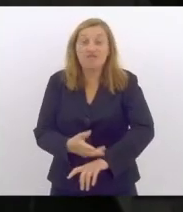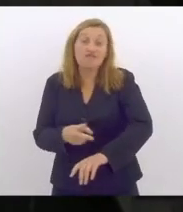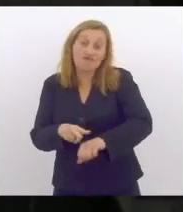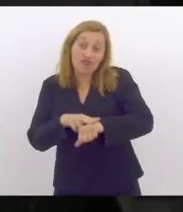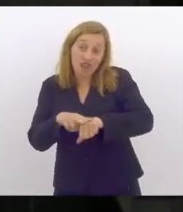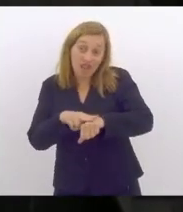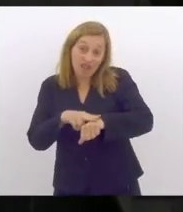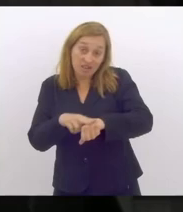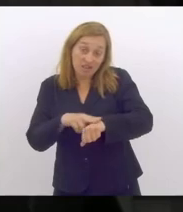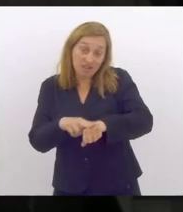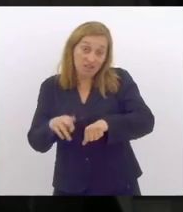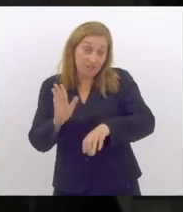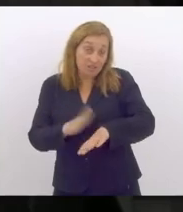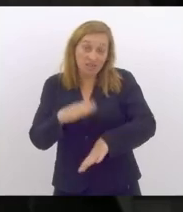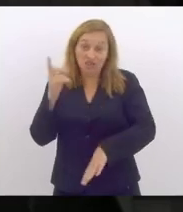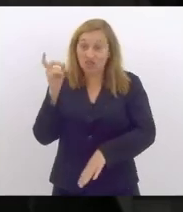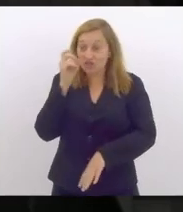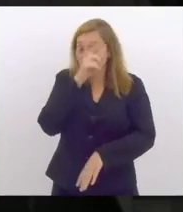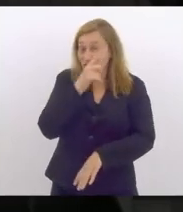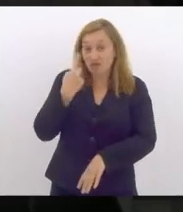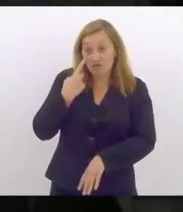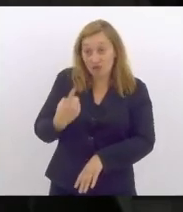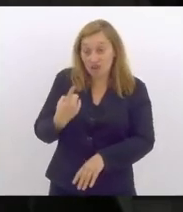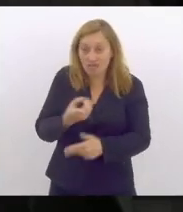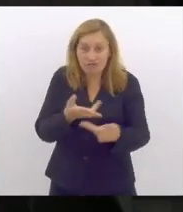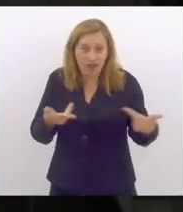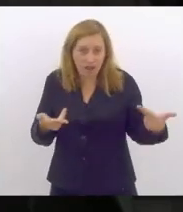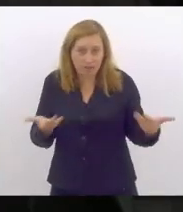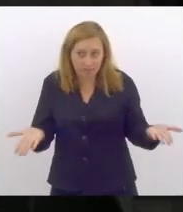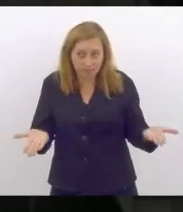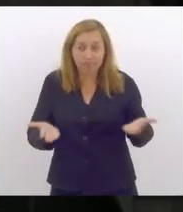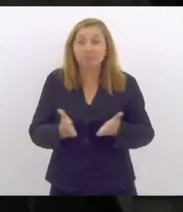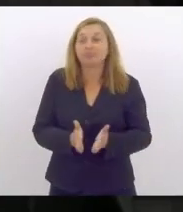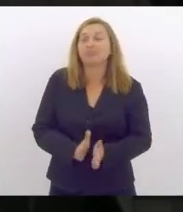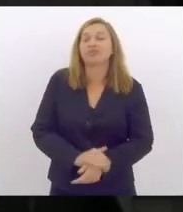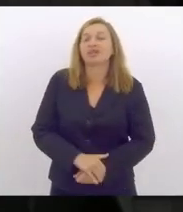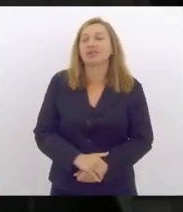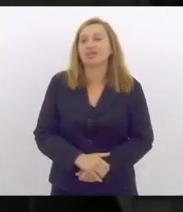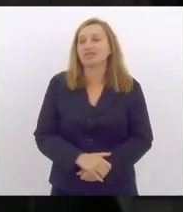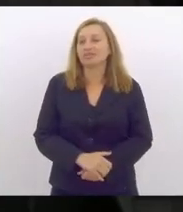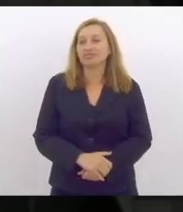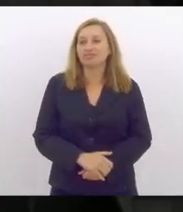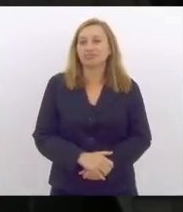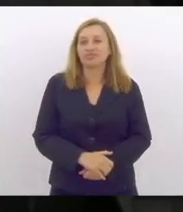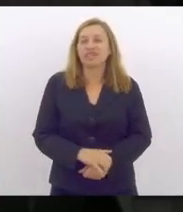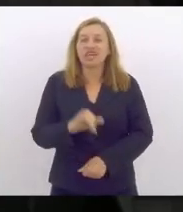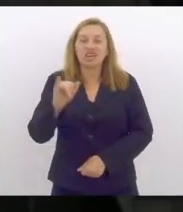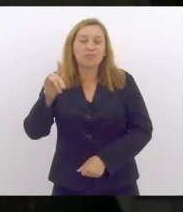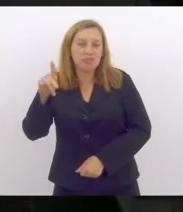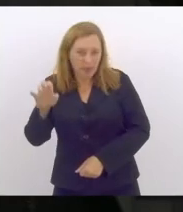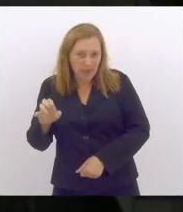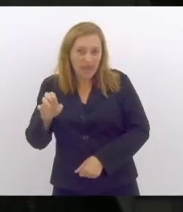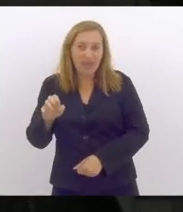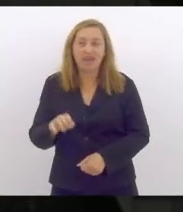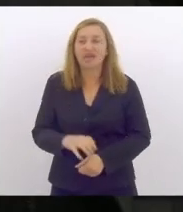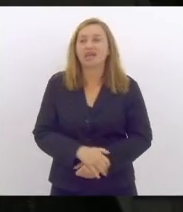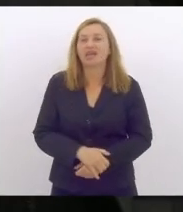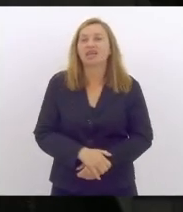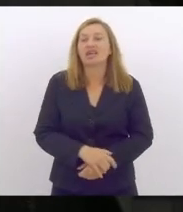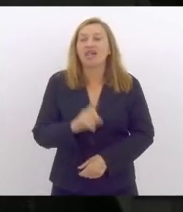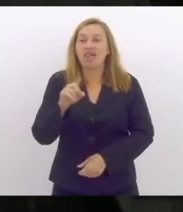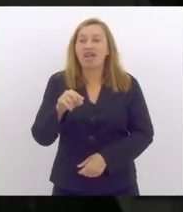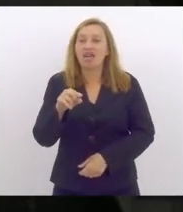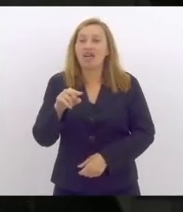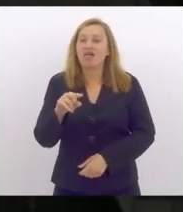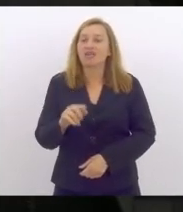verde, que é mais raro, mas é uma gama de ipês. E o ipê é uma